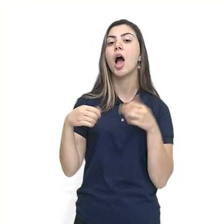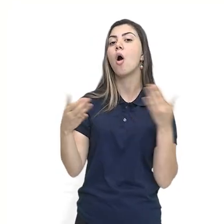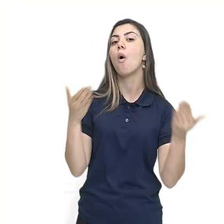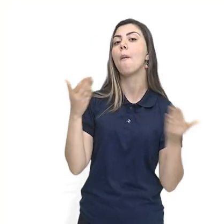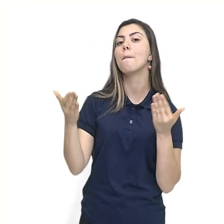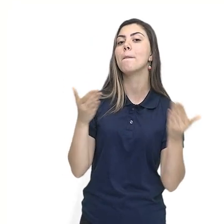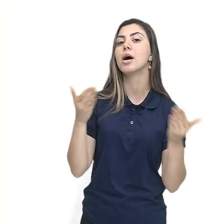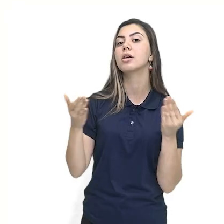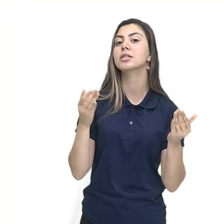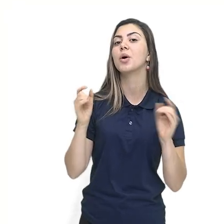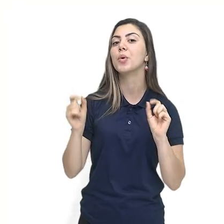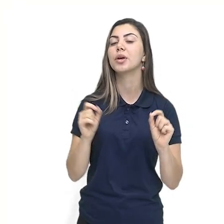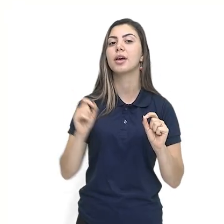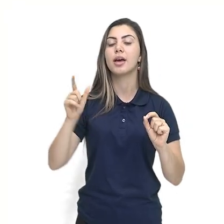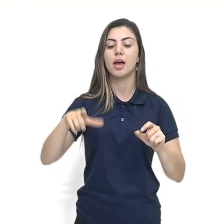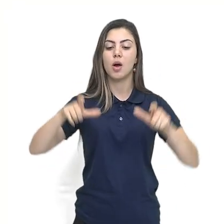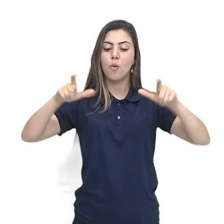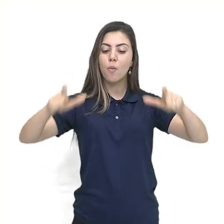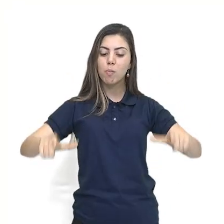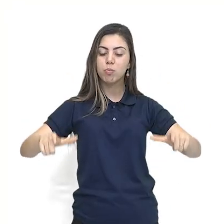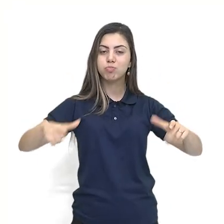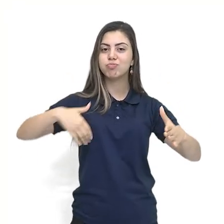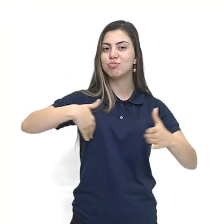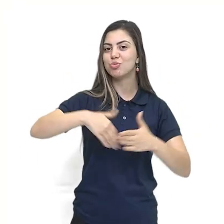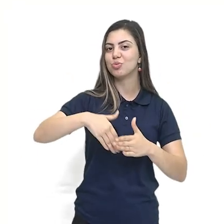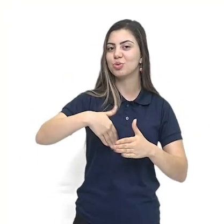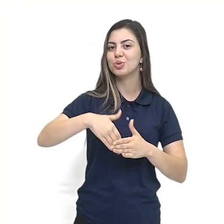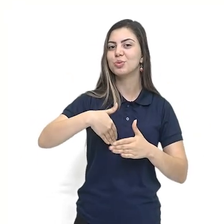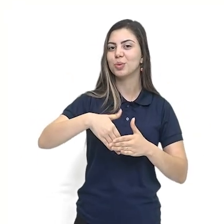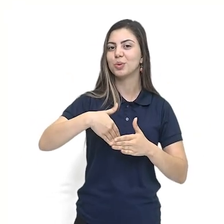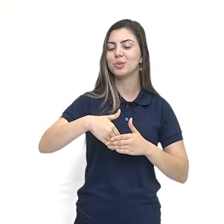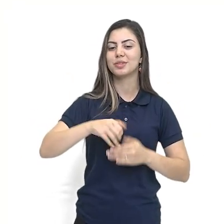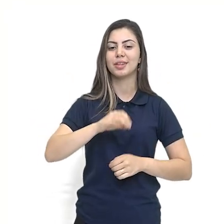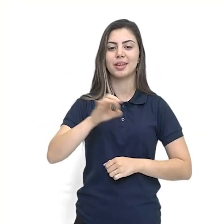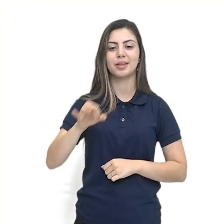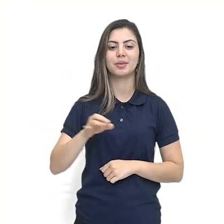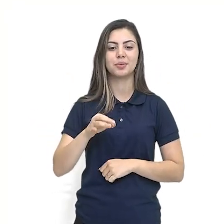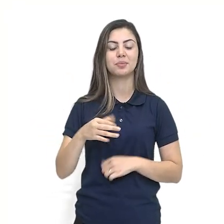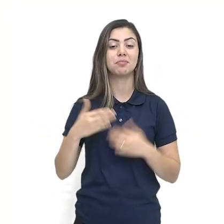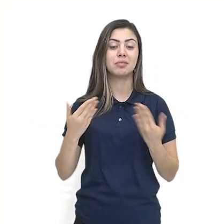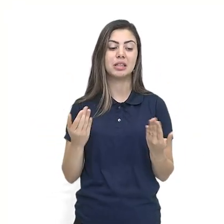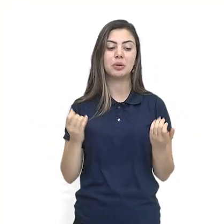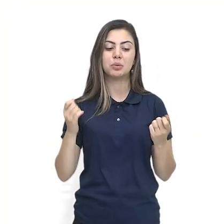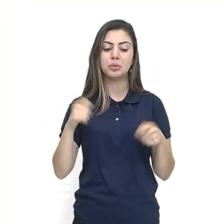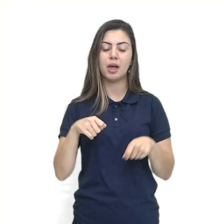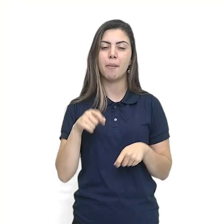um campo de futebol,